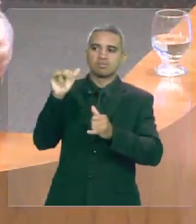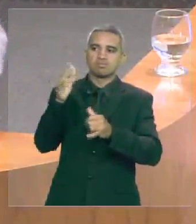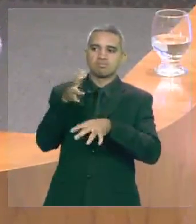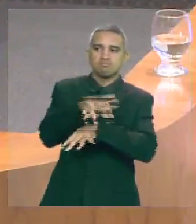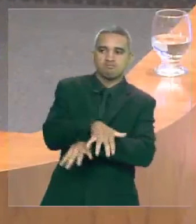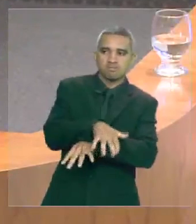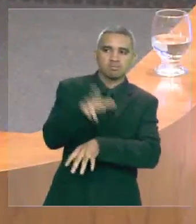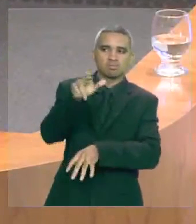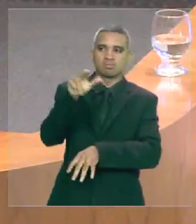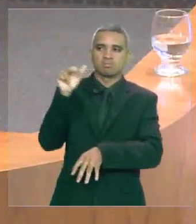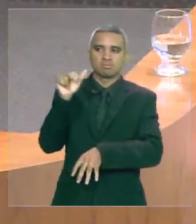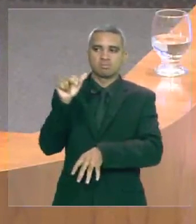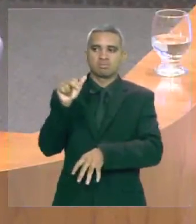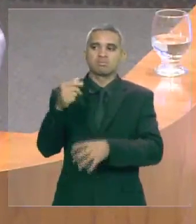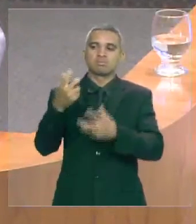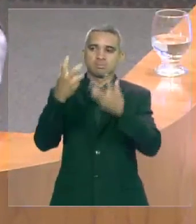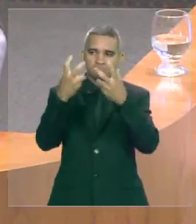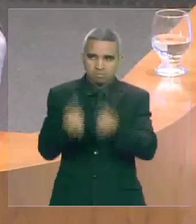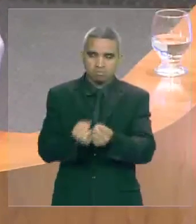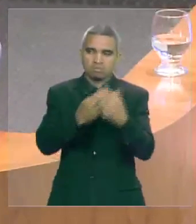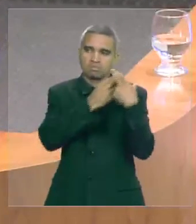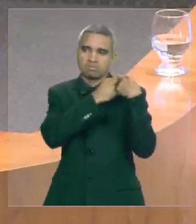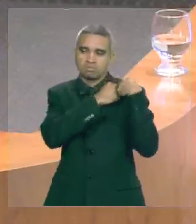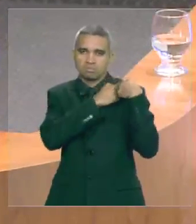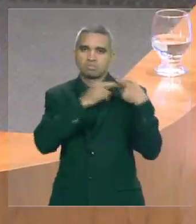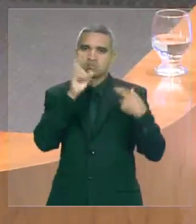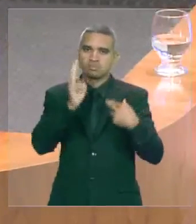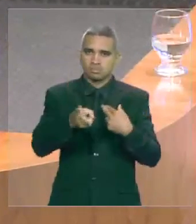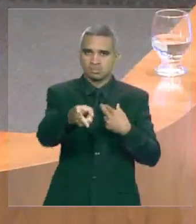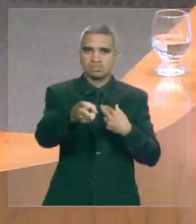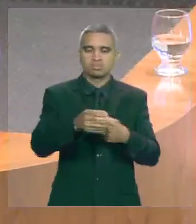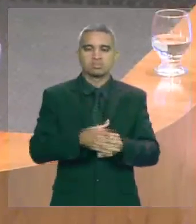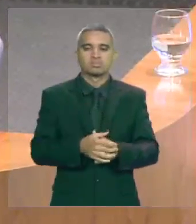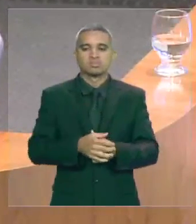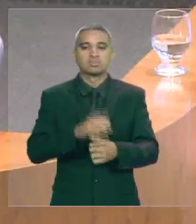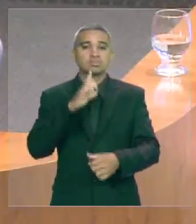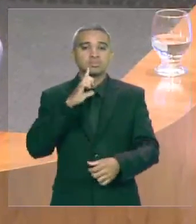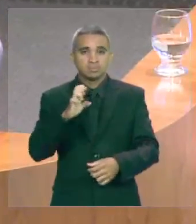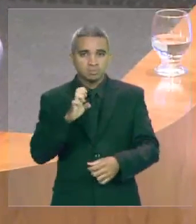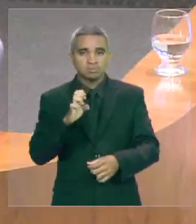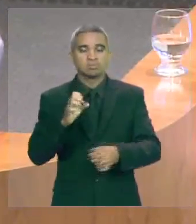São Luís lhe confiou. Segundo Edivaldo, a licitação vai